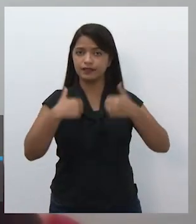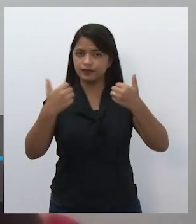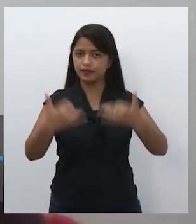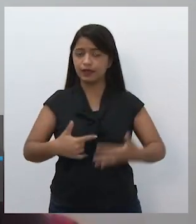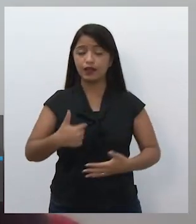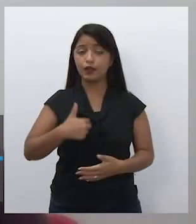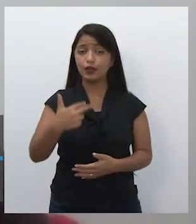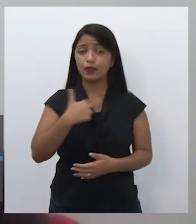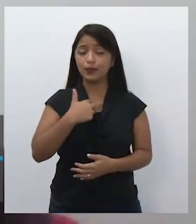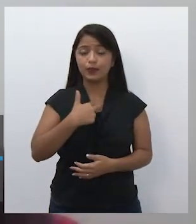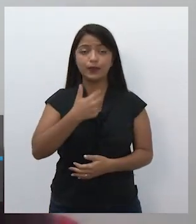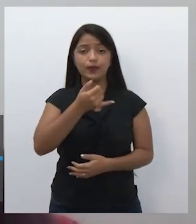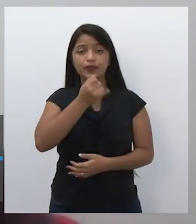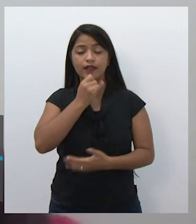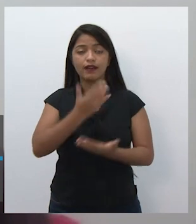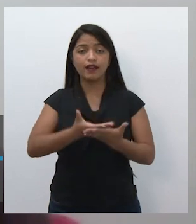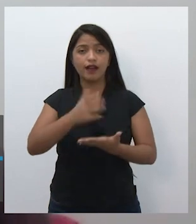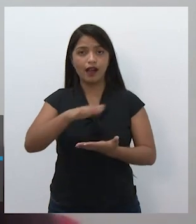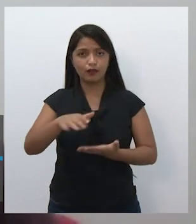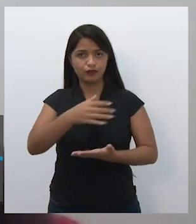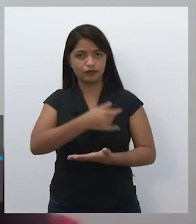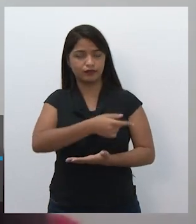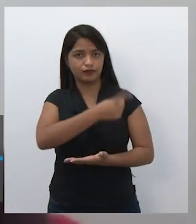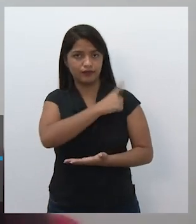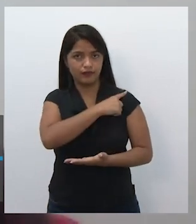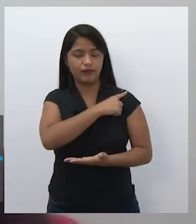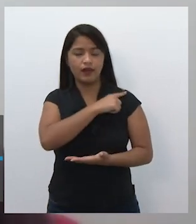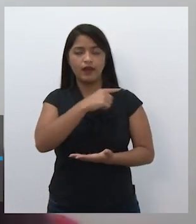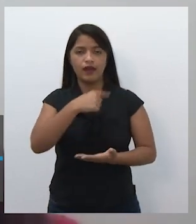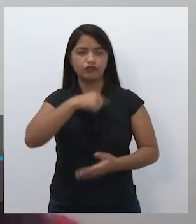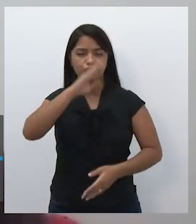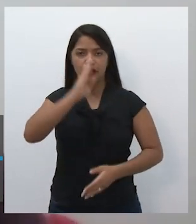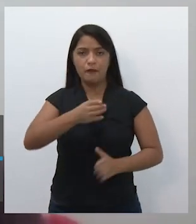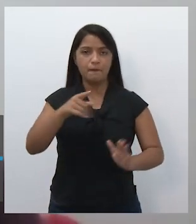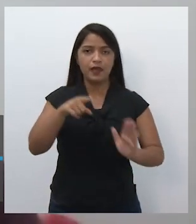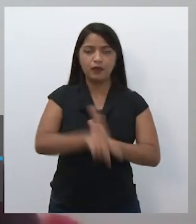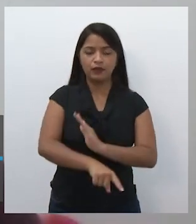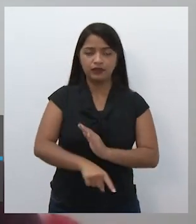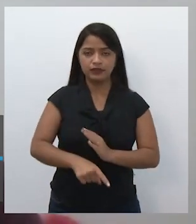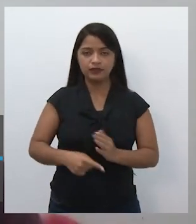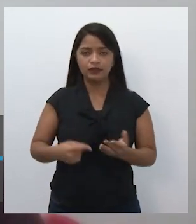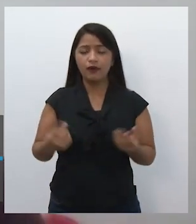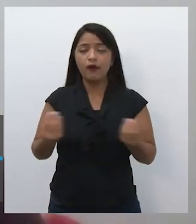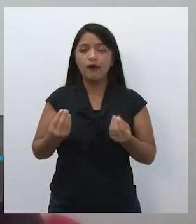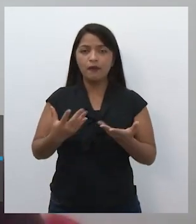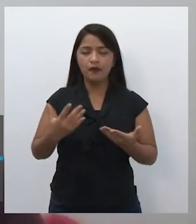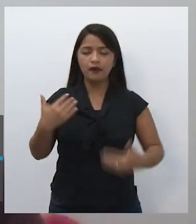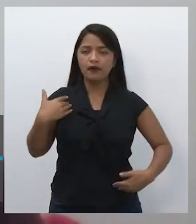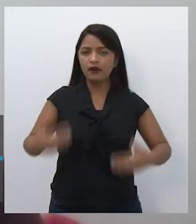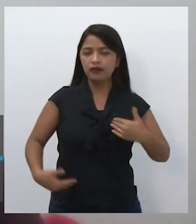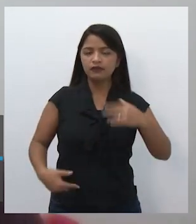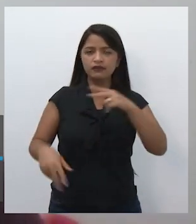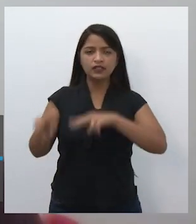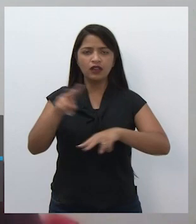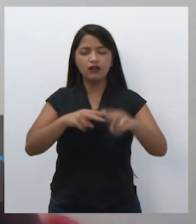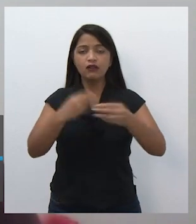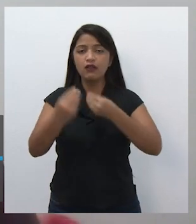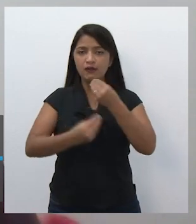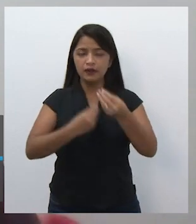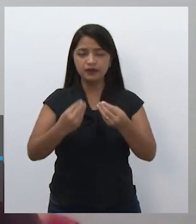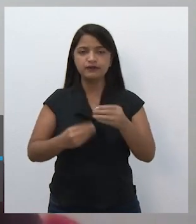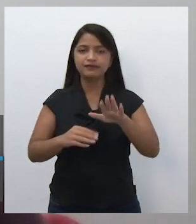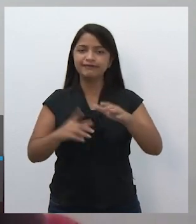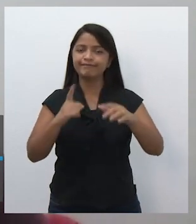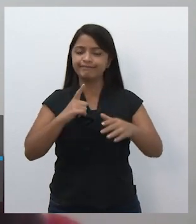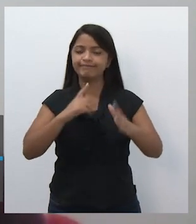de aula, e perguntar para ele, porque eu até posso perguntar, mas veja, ele vai ter um repertório construído até então, né? A nossa